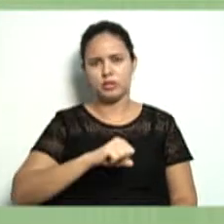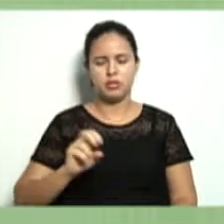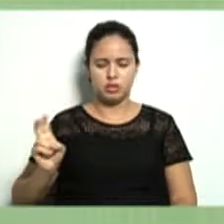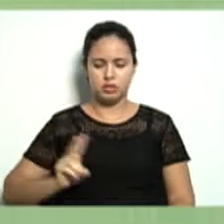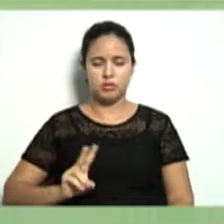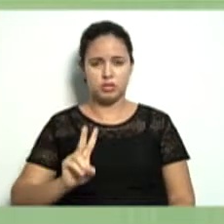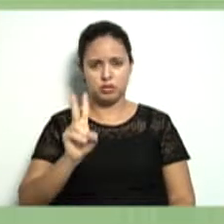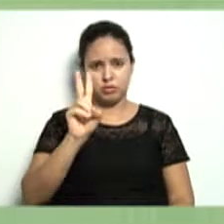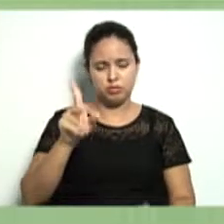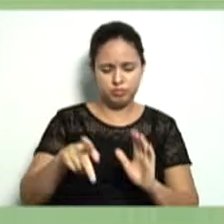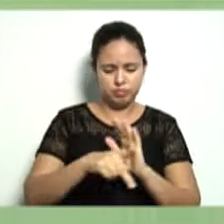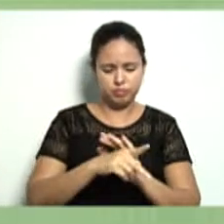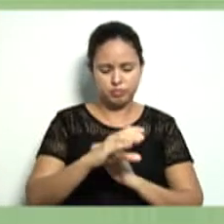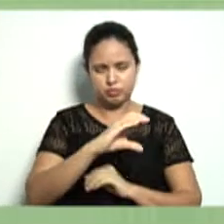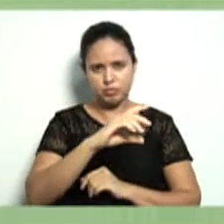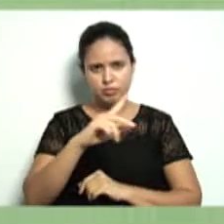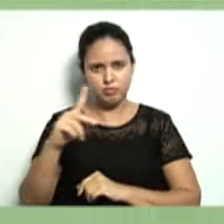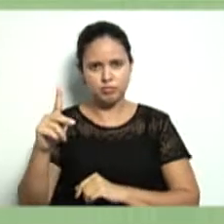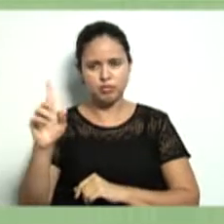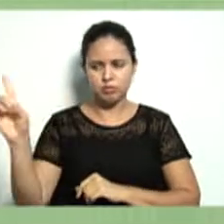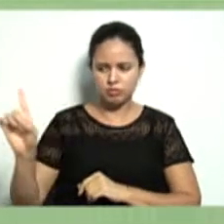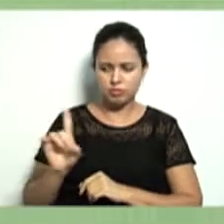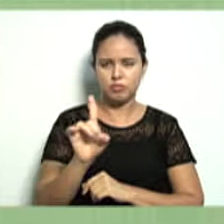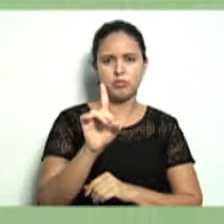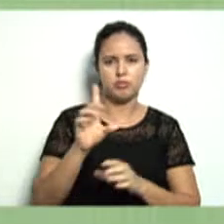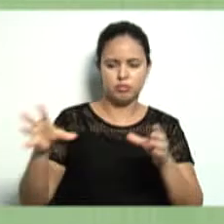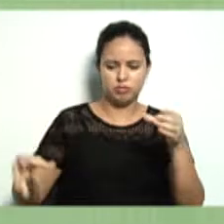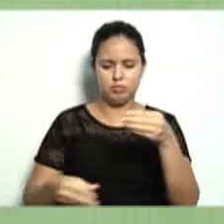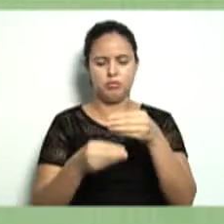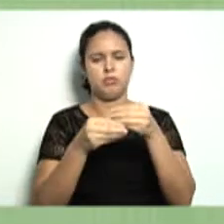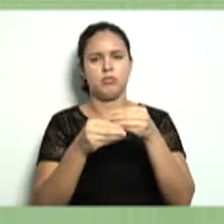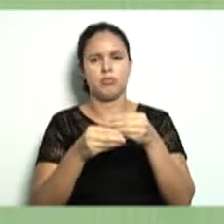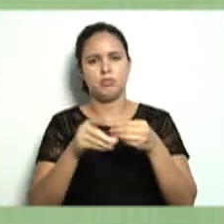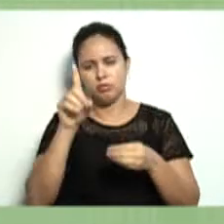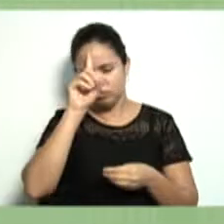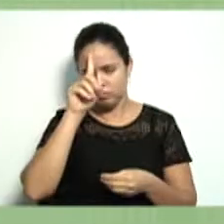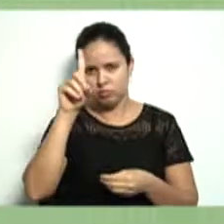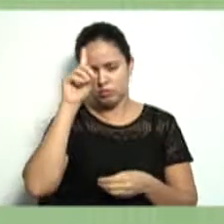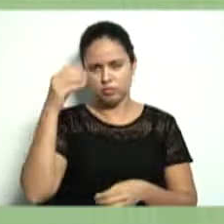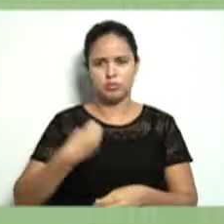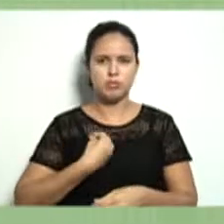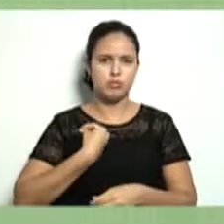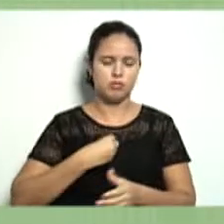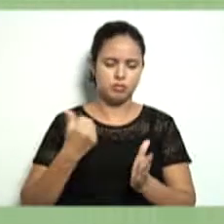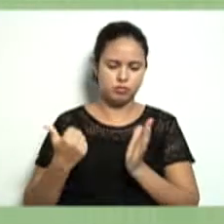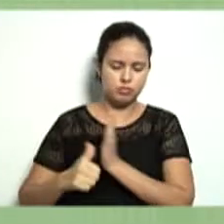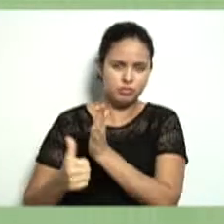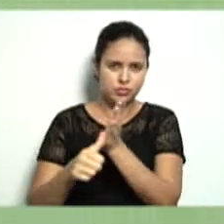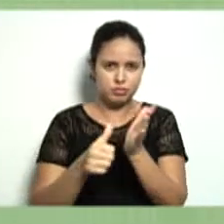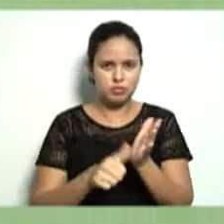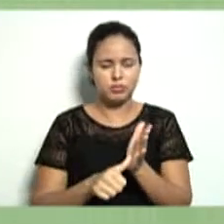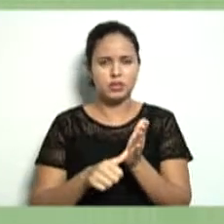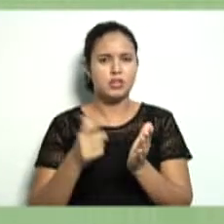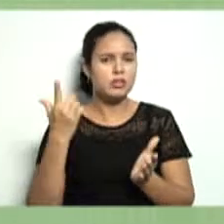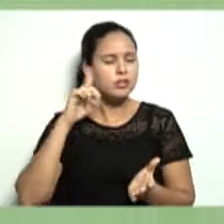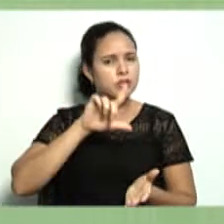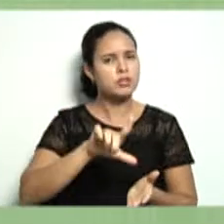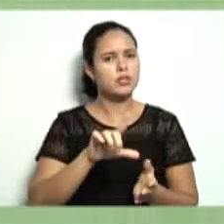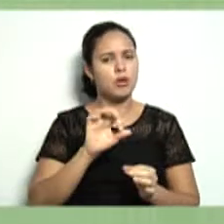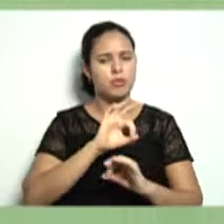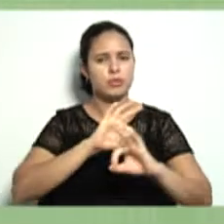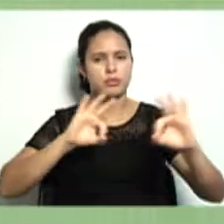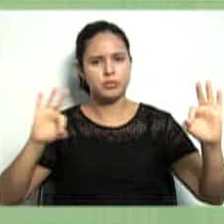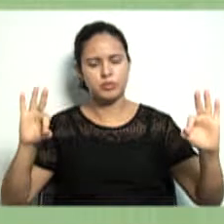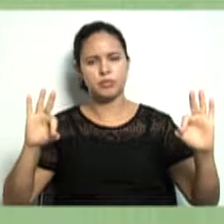da cooperação. Se nós trouxermos esses valores para a nossa vivência enquanto cooperado, aí a gente está numa situação